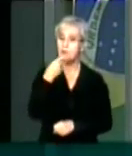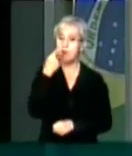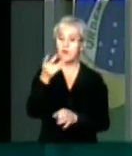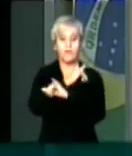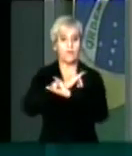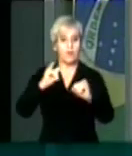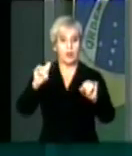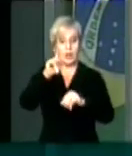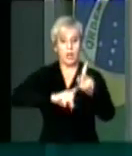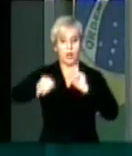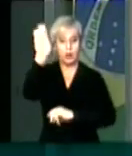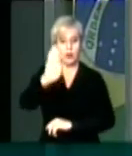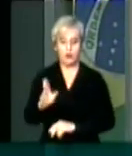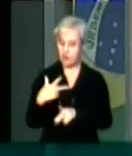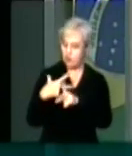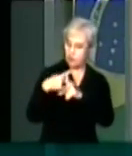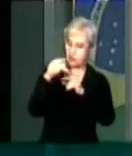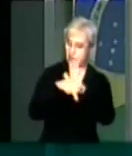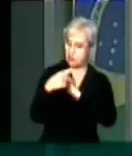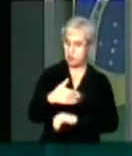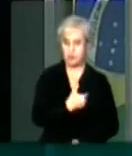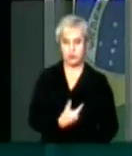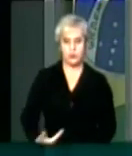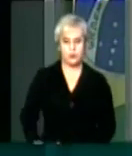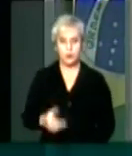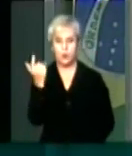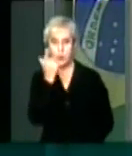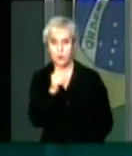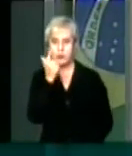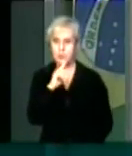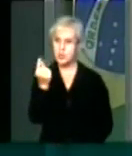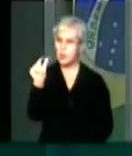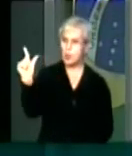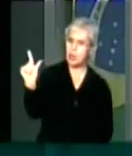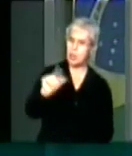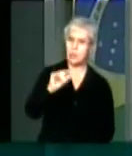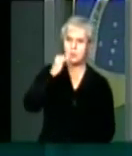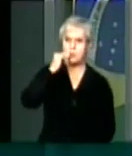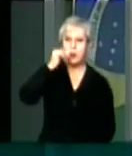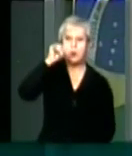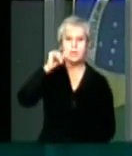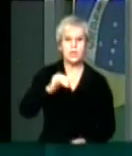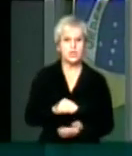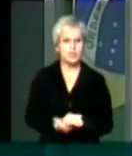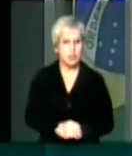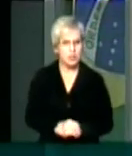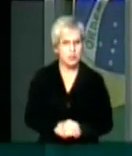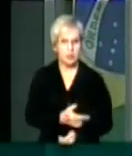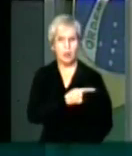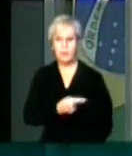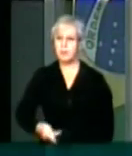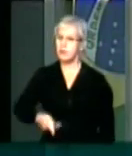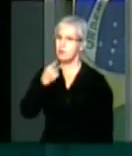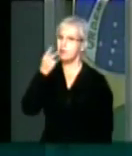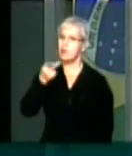brasileiro uma vitória e uma conquista do seu governo, uma redução na conta de energia? Ela dizia: